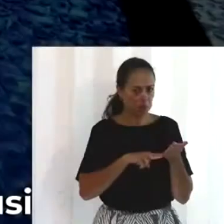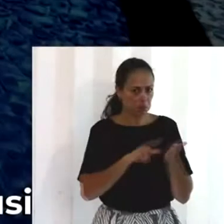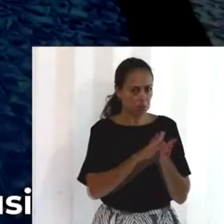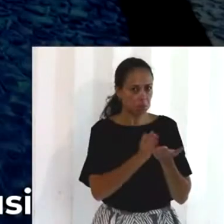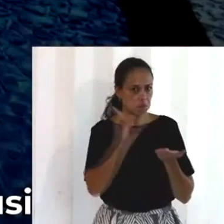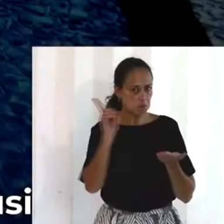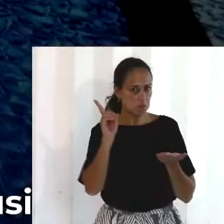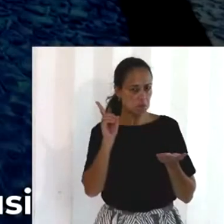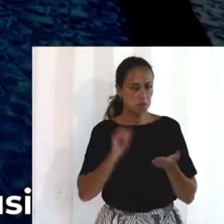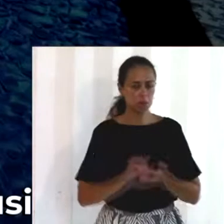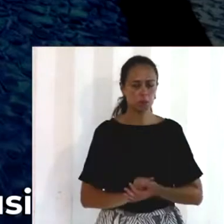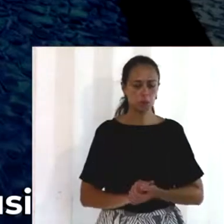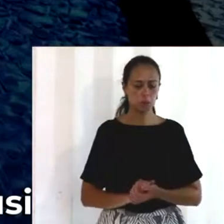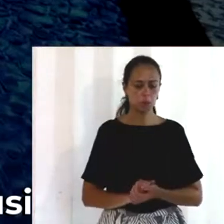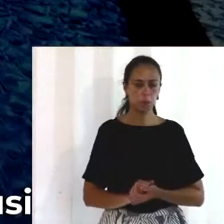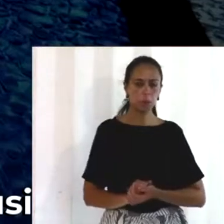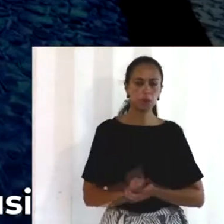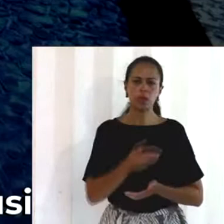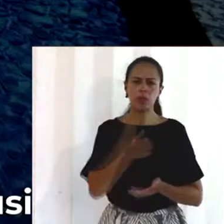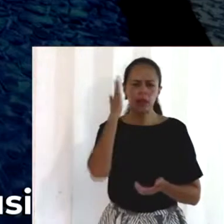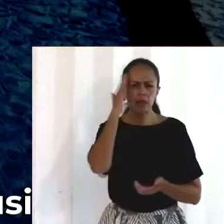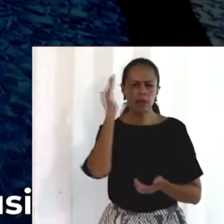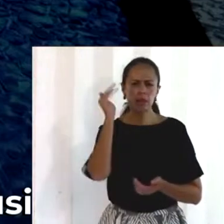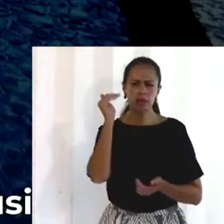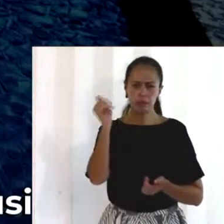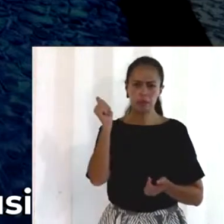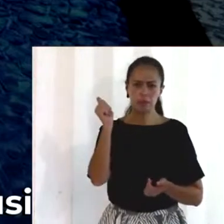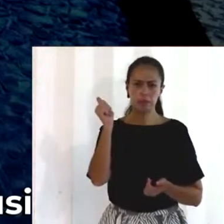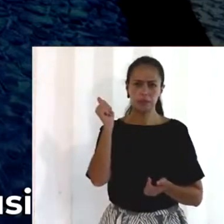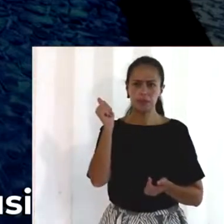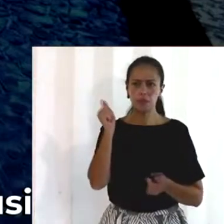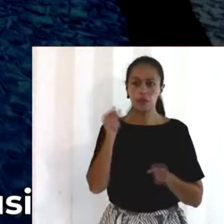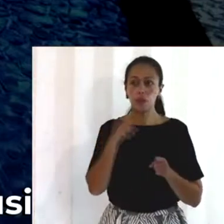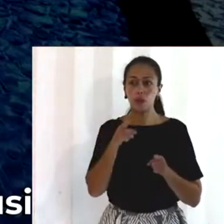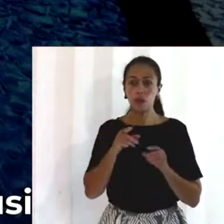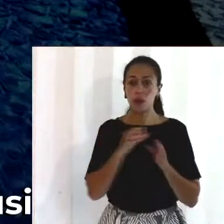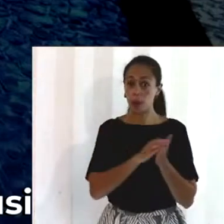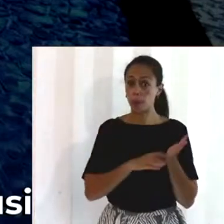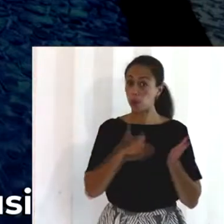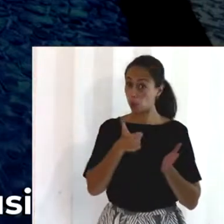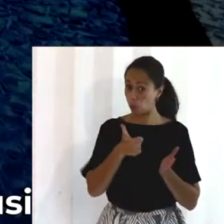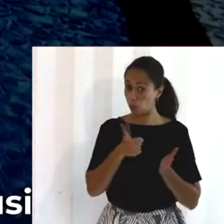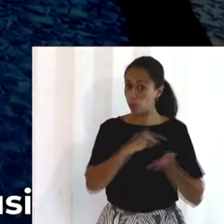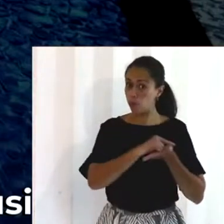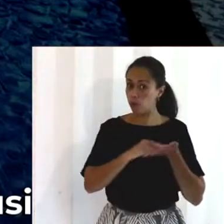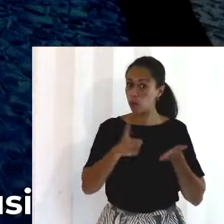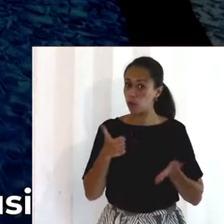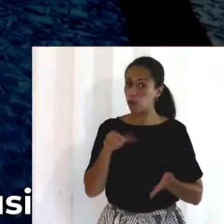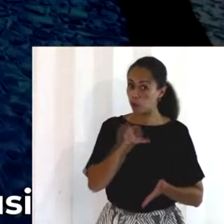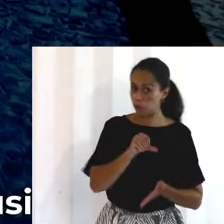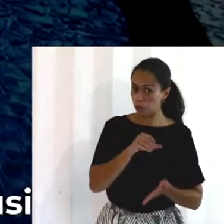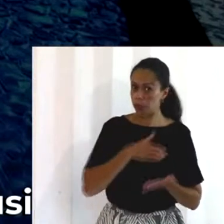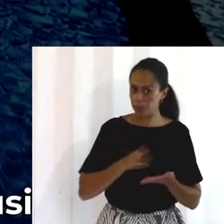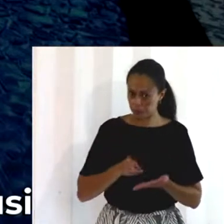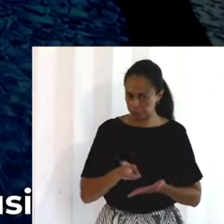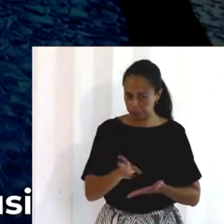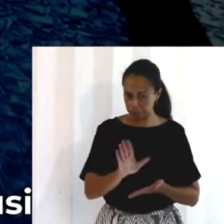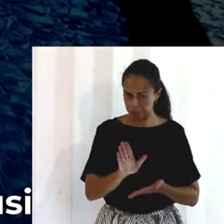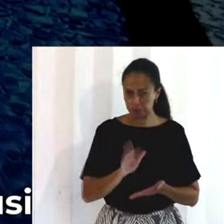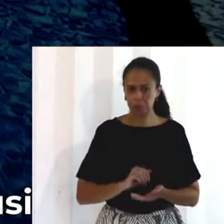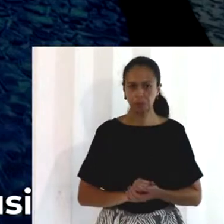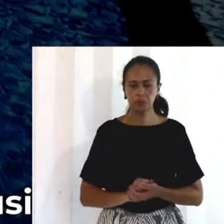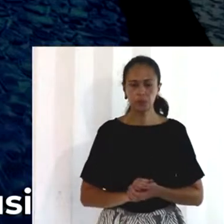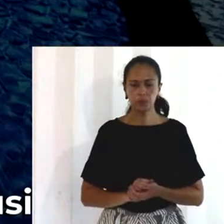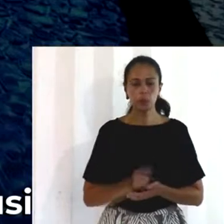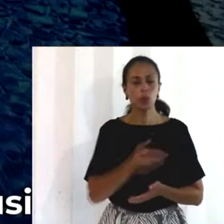coisas, meus amados irmãos. Estou em Tiago 1, do versículo 19 para frente. Sabei estas coisas, meus amados